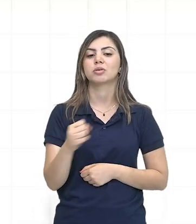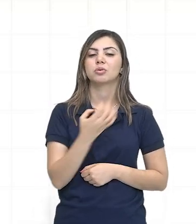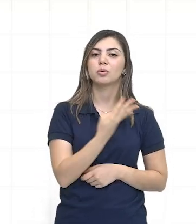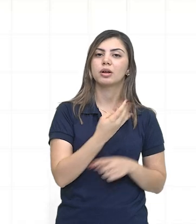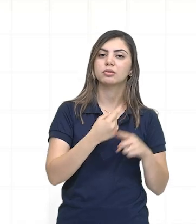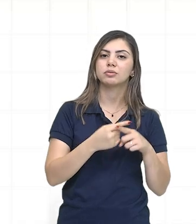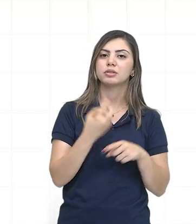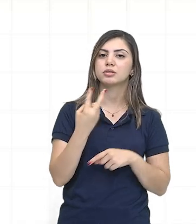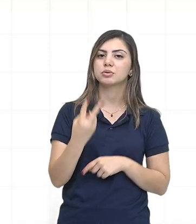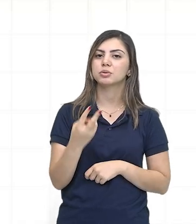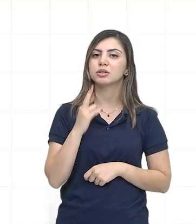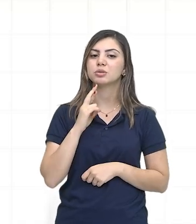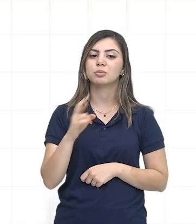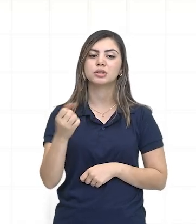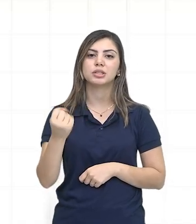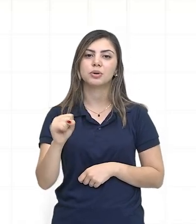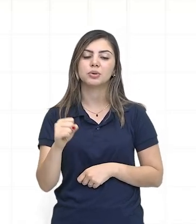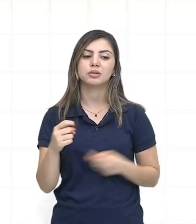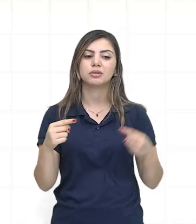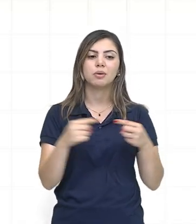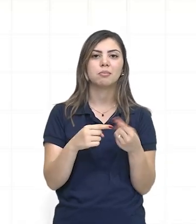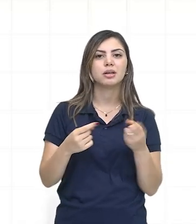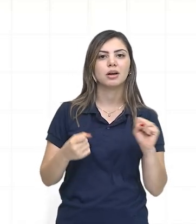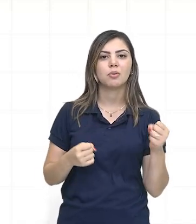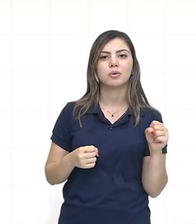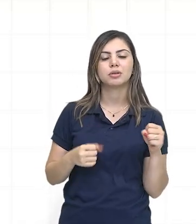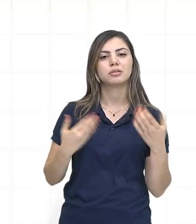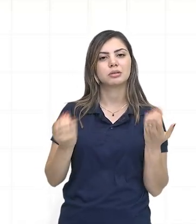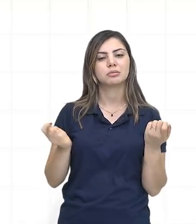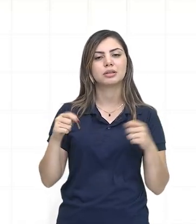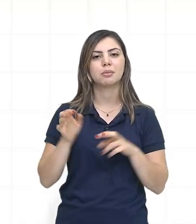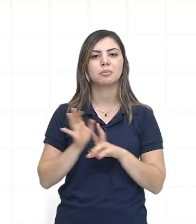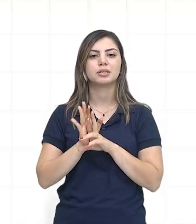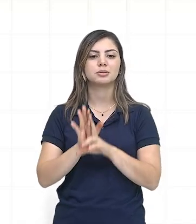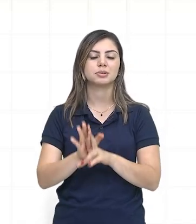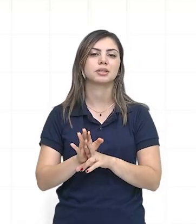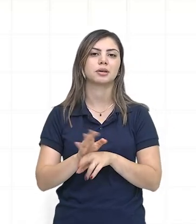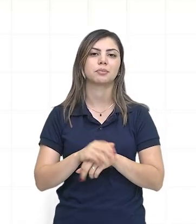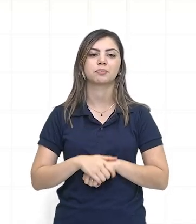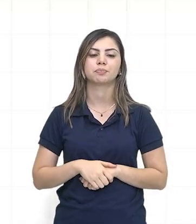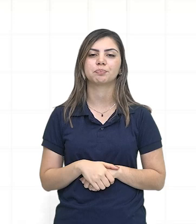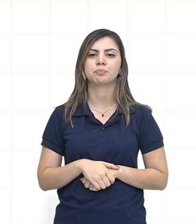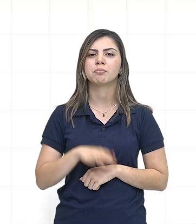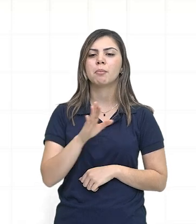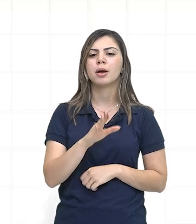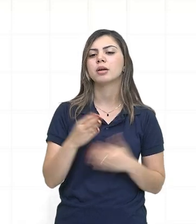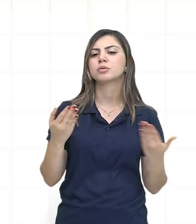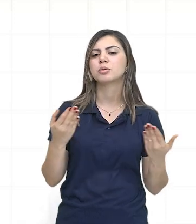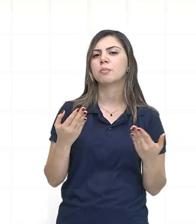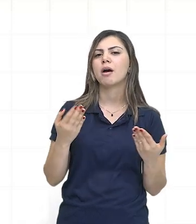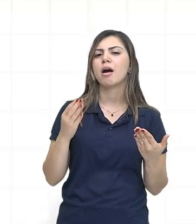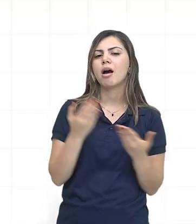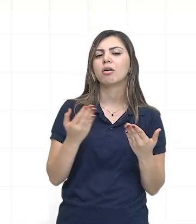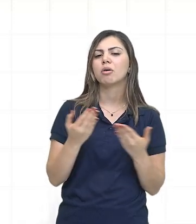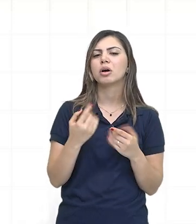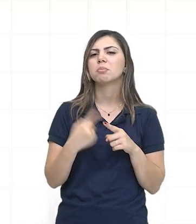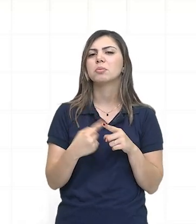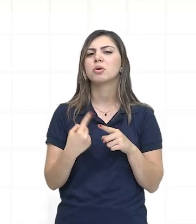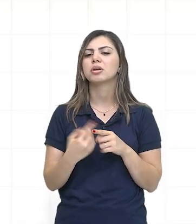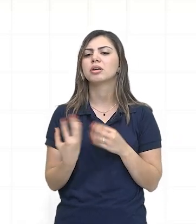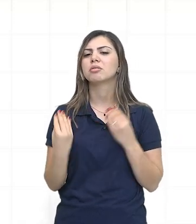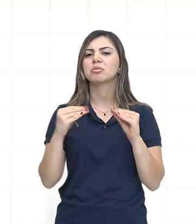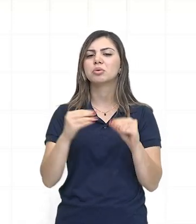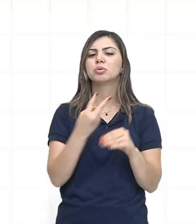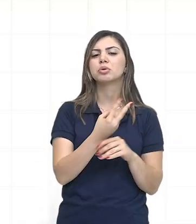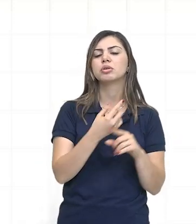não é verdade? Essa é uma maneira também da gente representar o 8. Mas por que a gente colocou 2 vezes 2